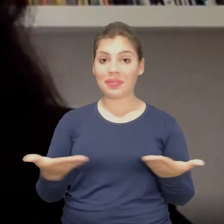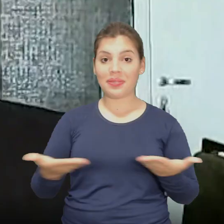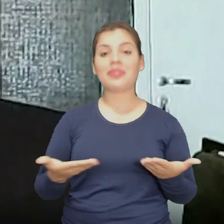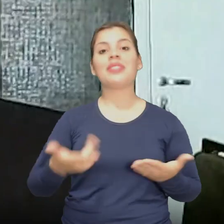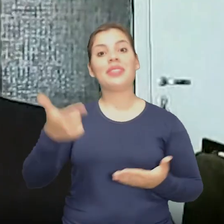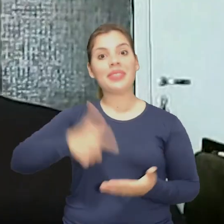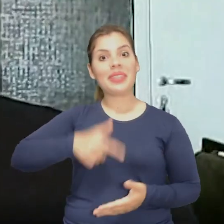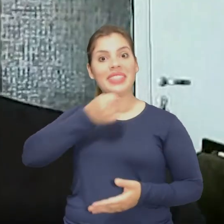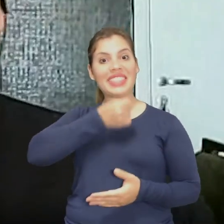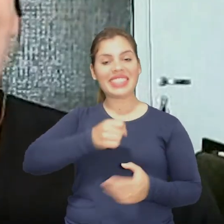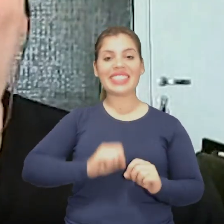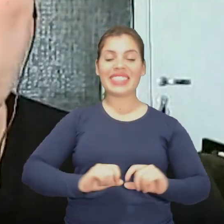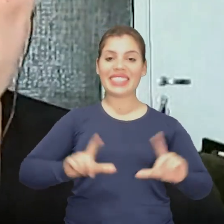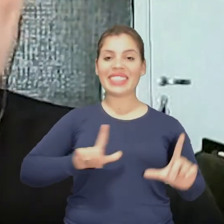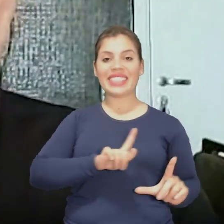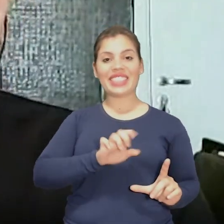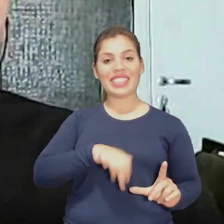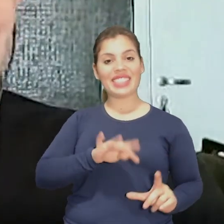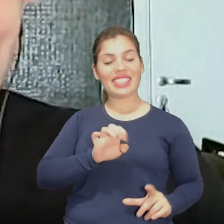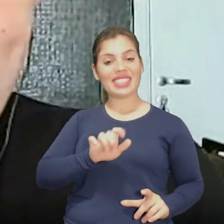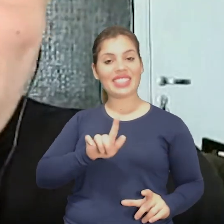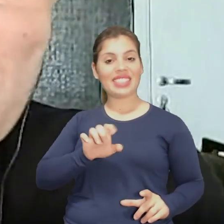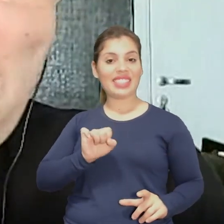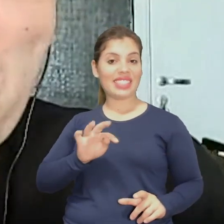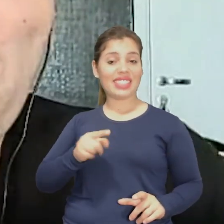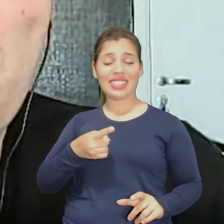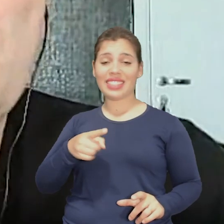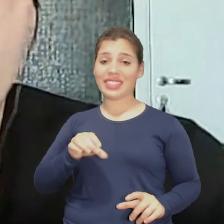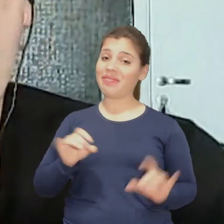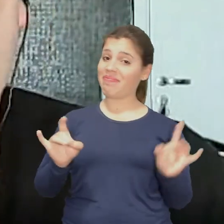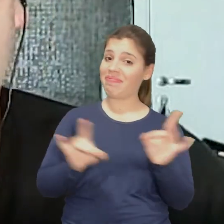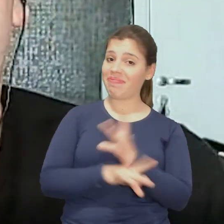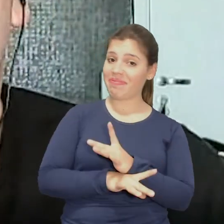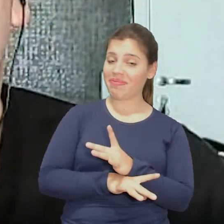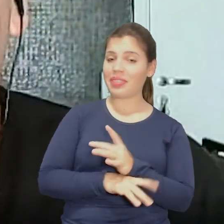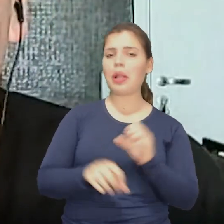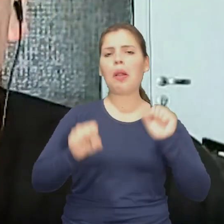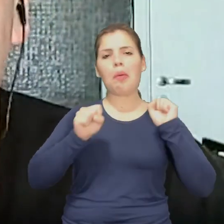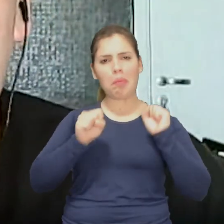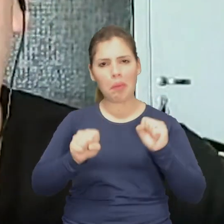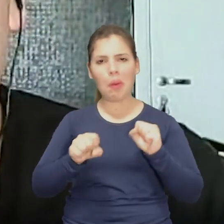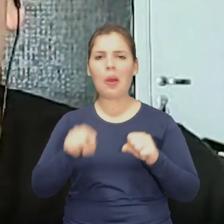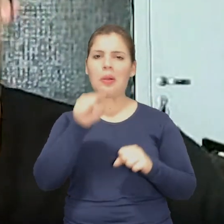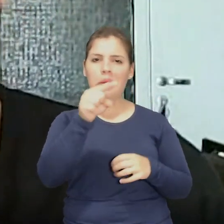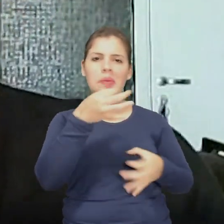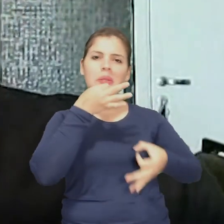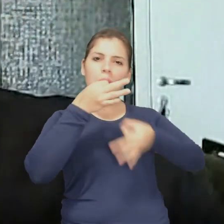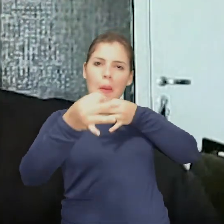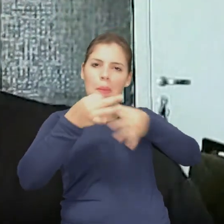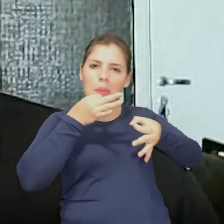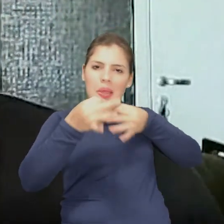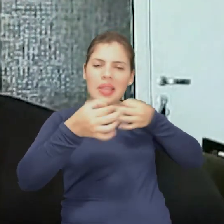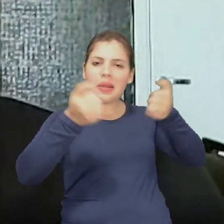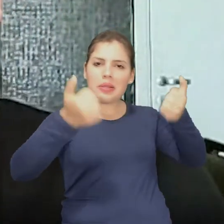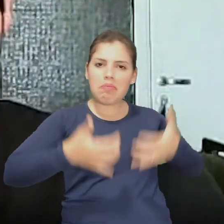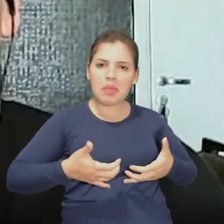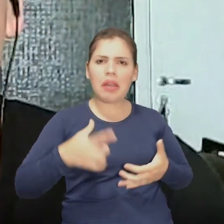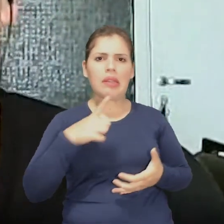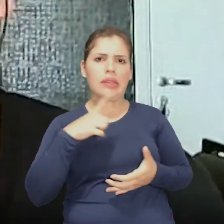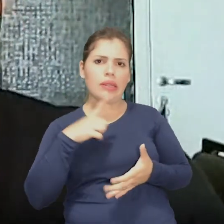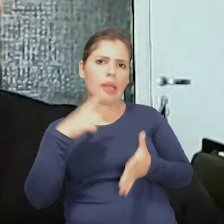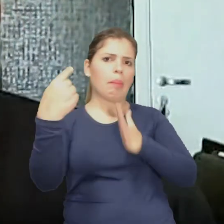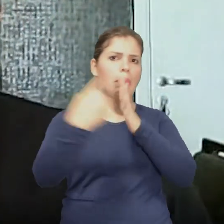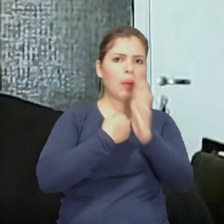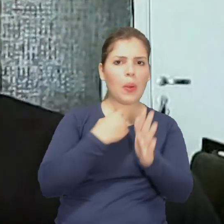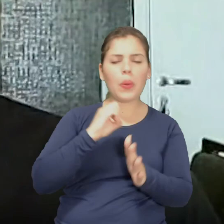E é isso aí, então, essa foi mais uma entrevista, programa Gente e Gestão. Se você deixa aqui os seus comentários, o que você